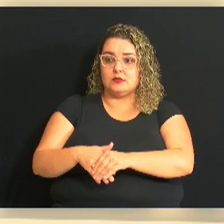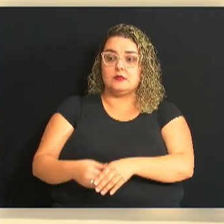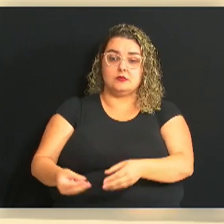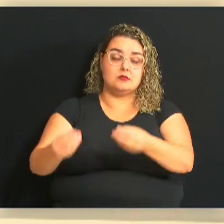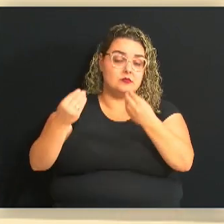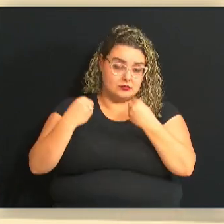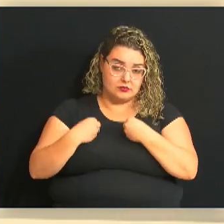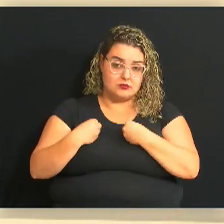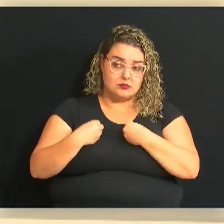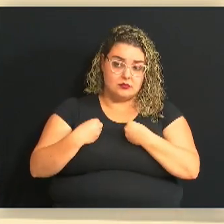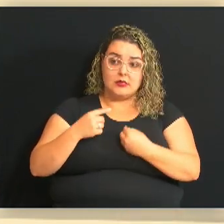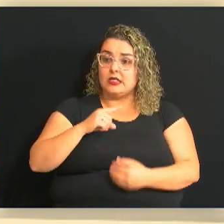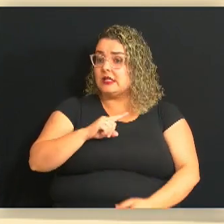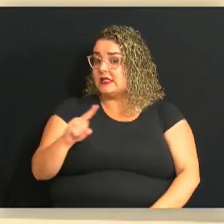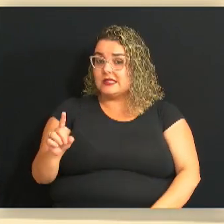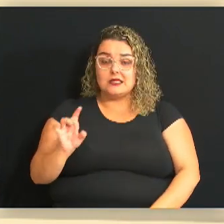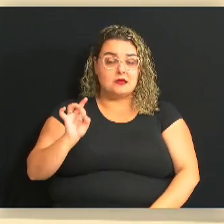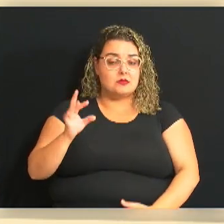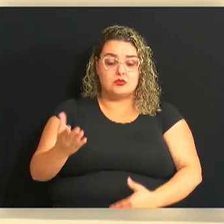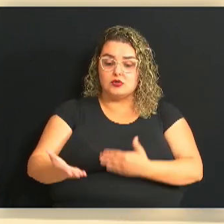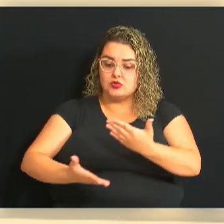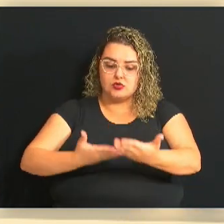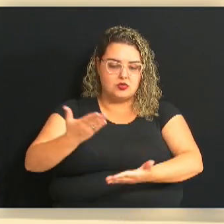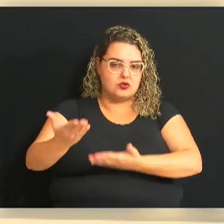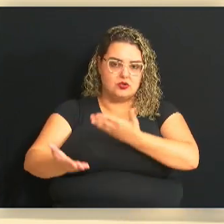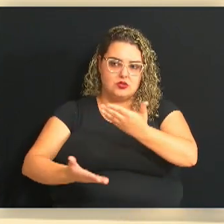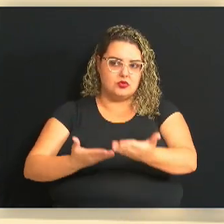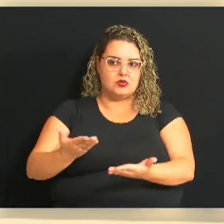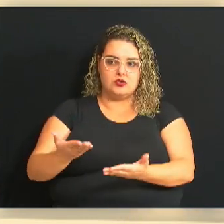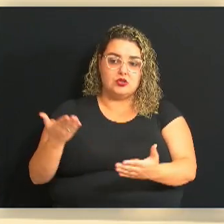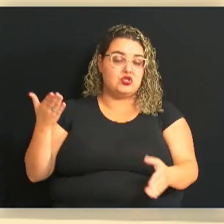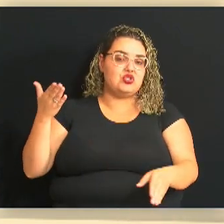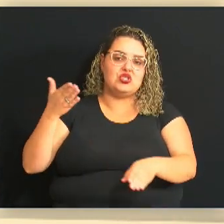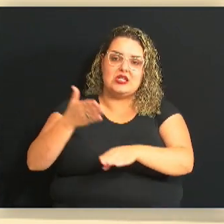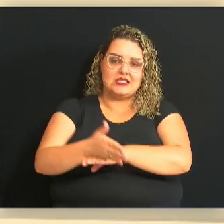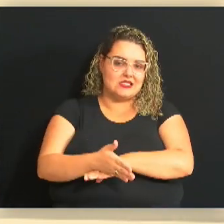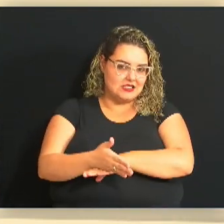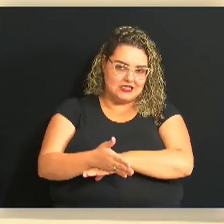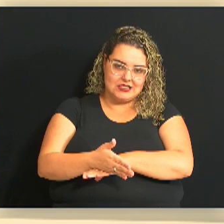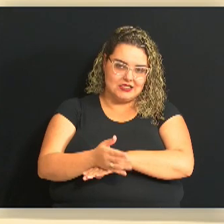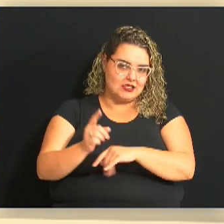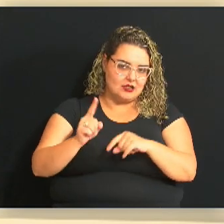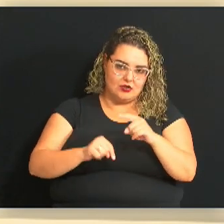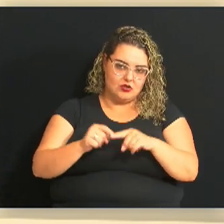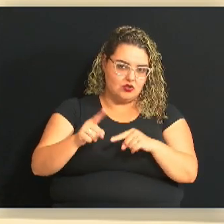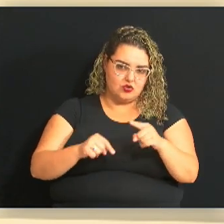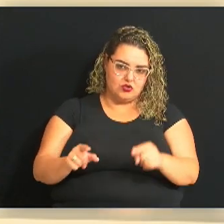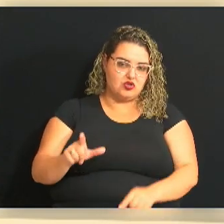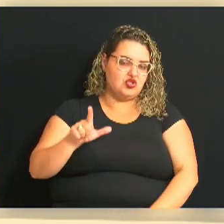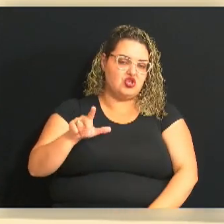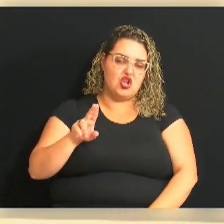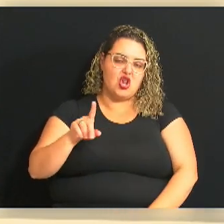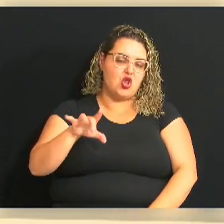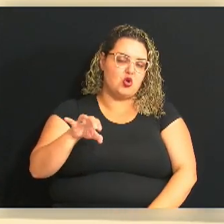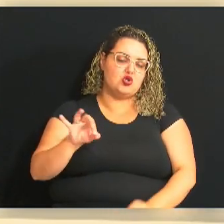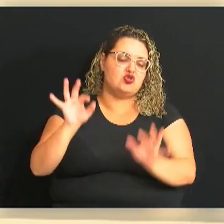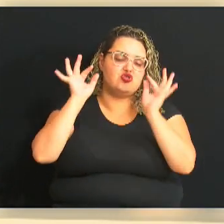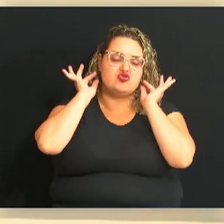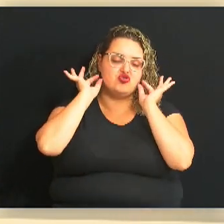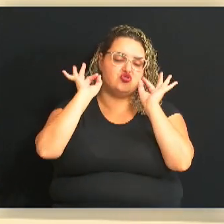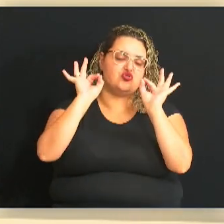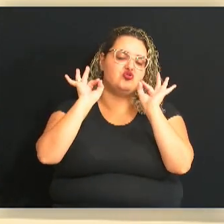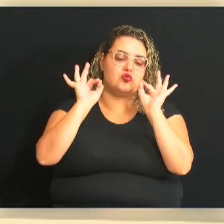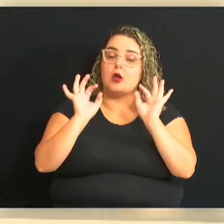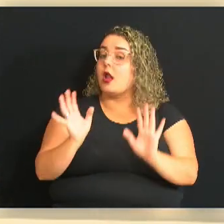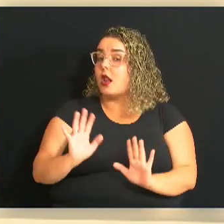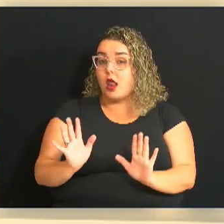aqui. Não se trata de acesso a um item de luxo. É uma questão